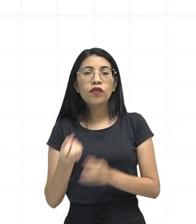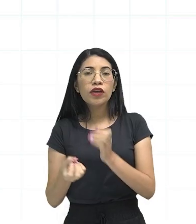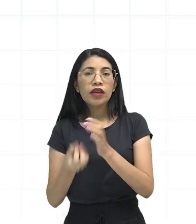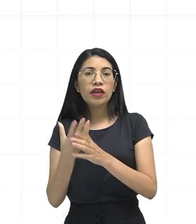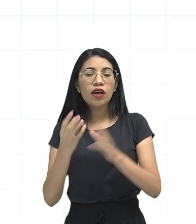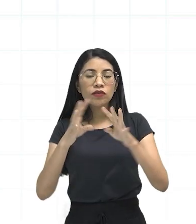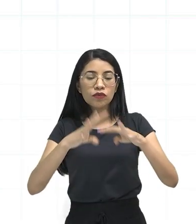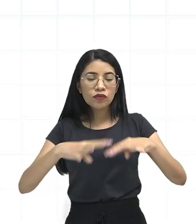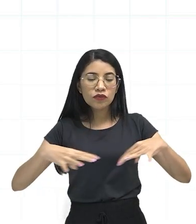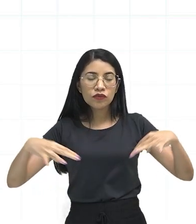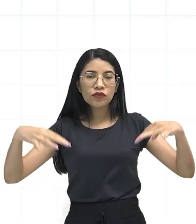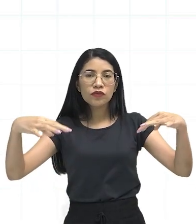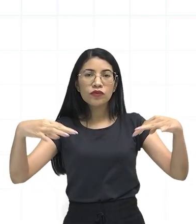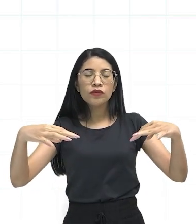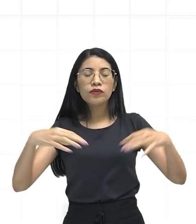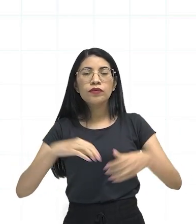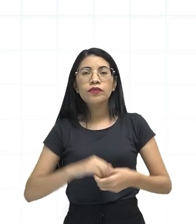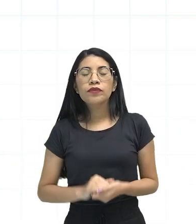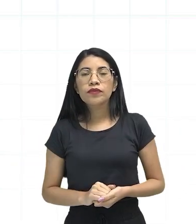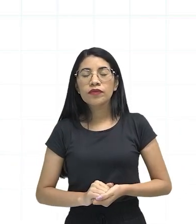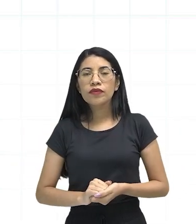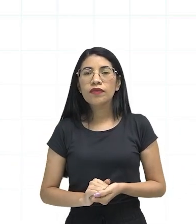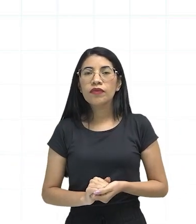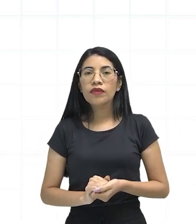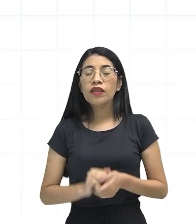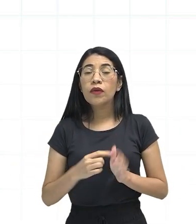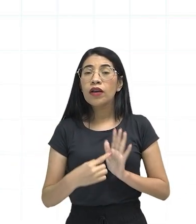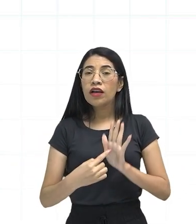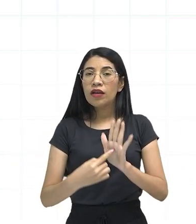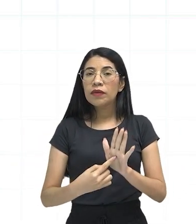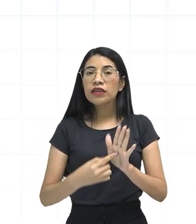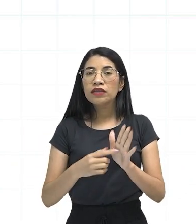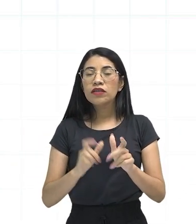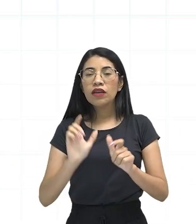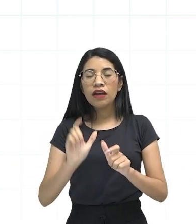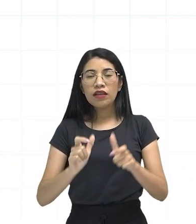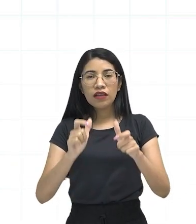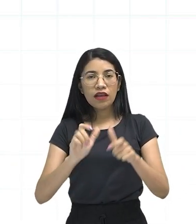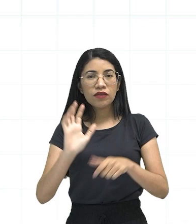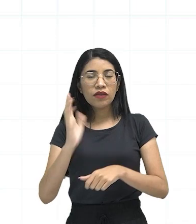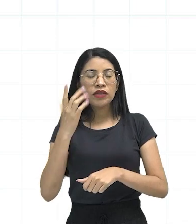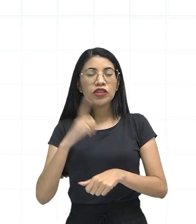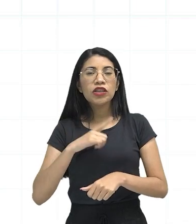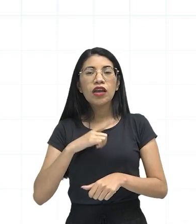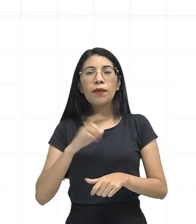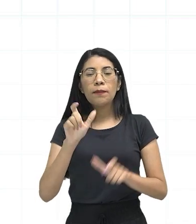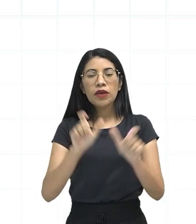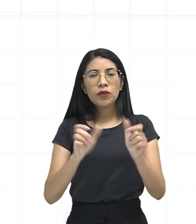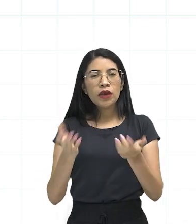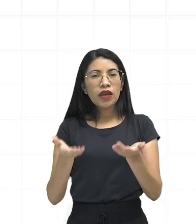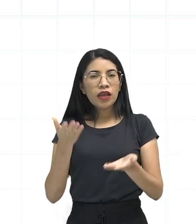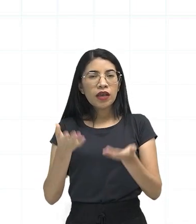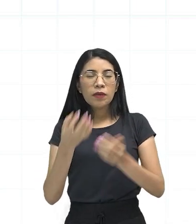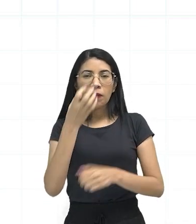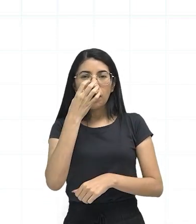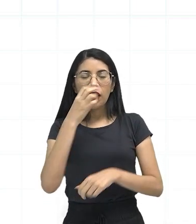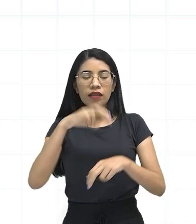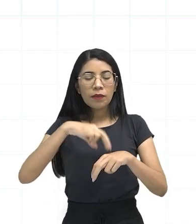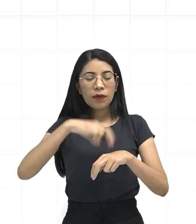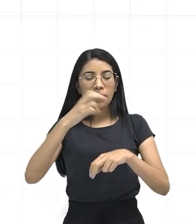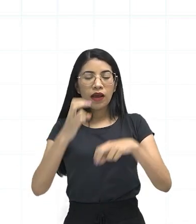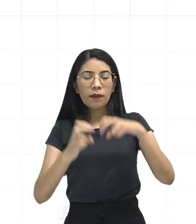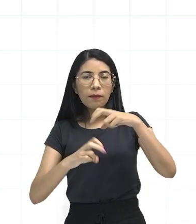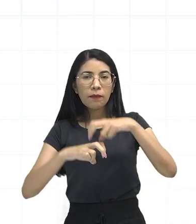do anfiteatro de Philip Astley. As apresentações de espetáculos com equilibristas, palhaços e